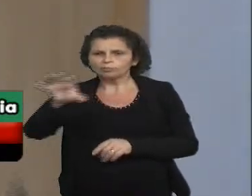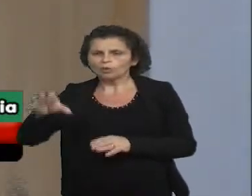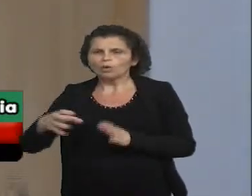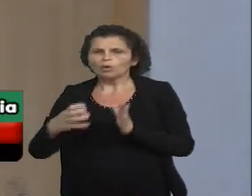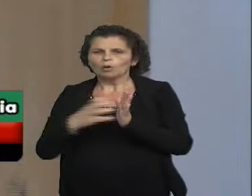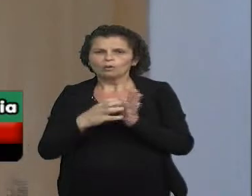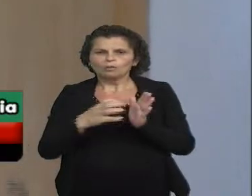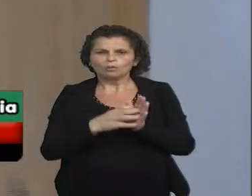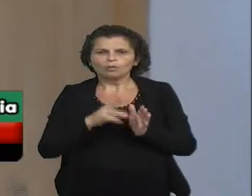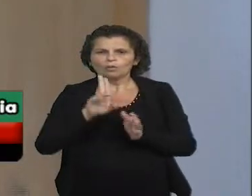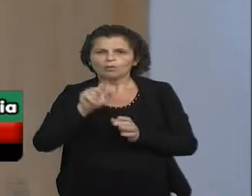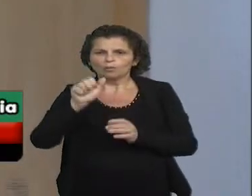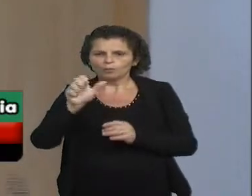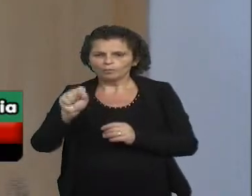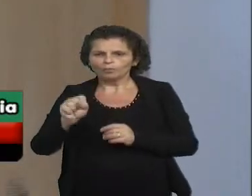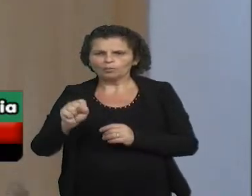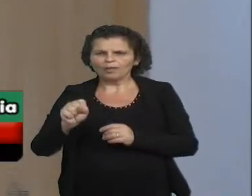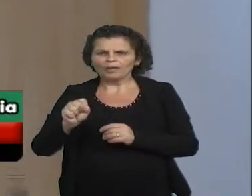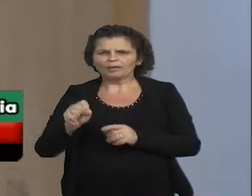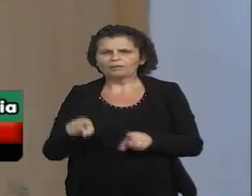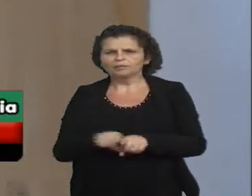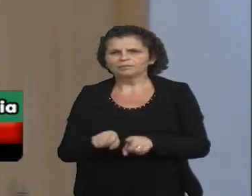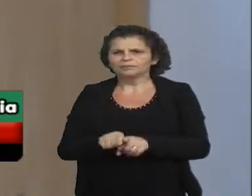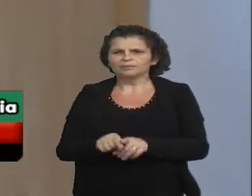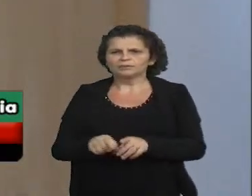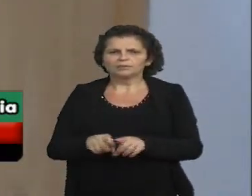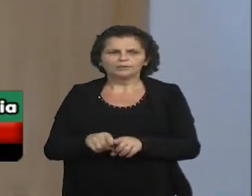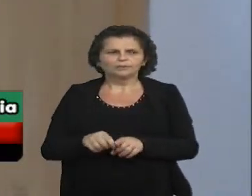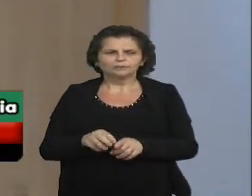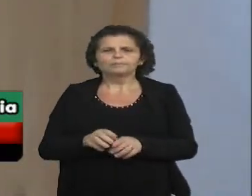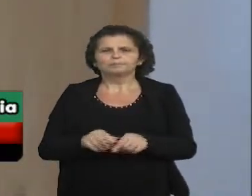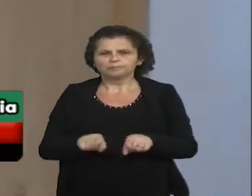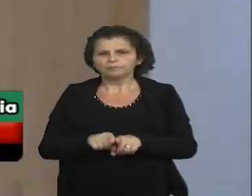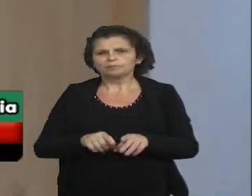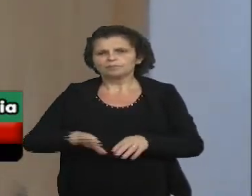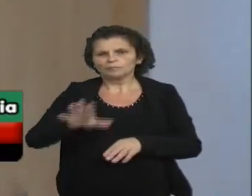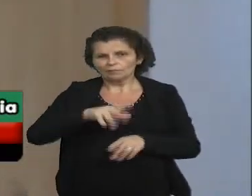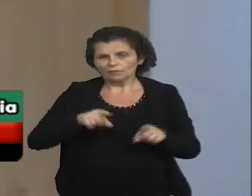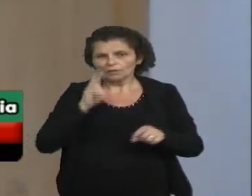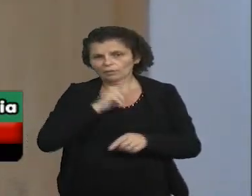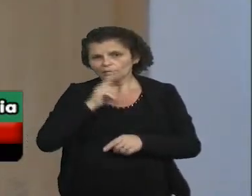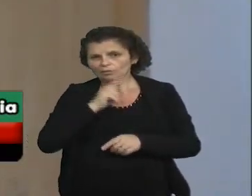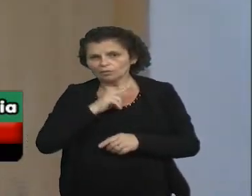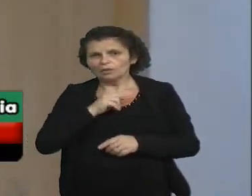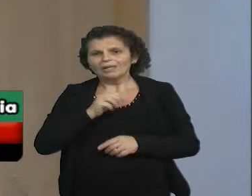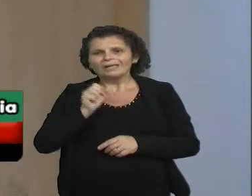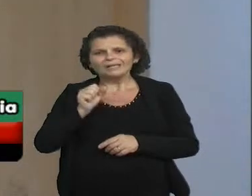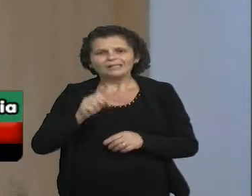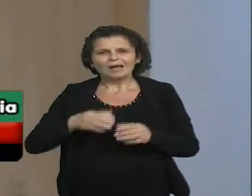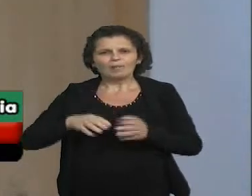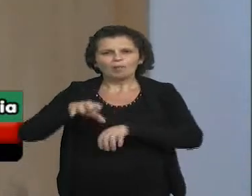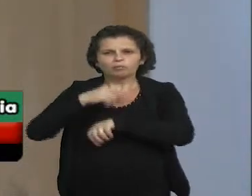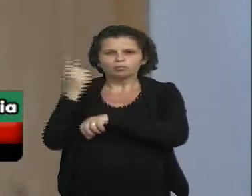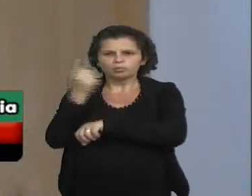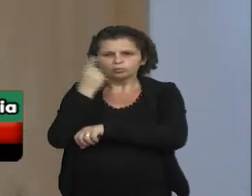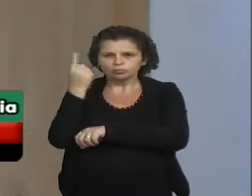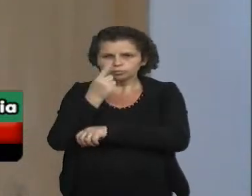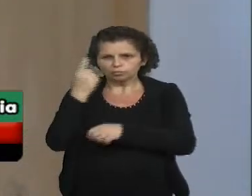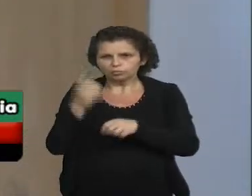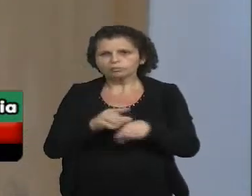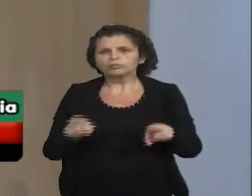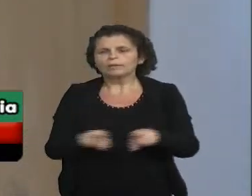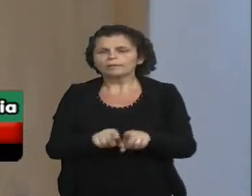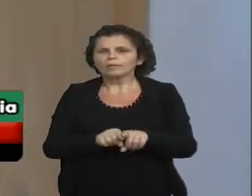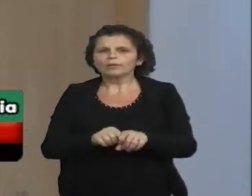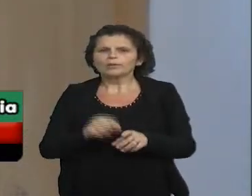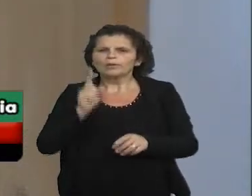3 UPAs, Hospital Municipal, Regulação de Vagas de Urgência e Emergência, SAMU, SVO, contando com uma